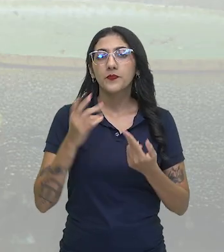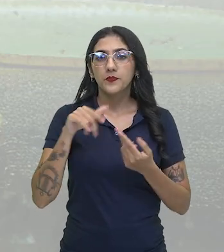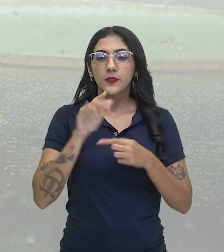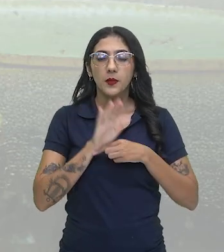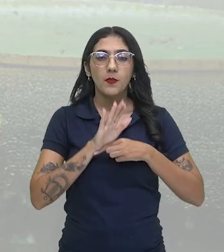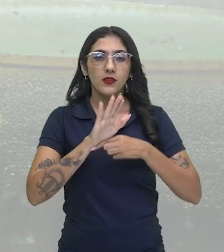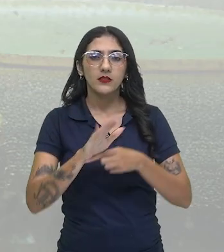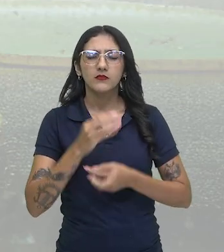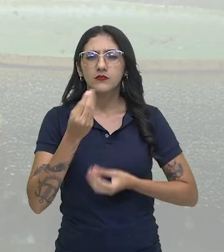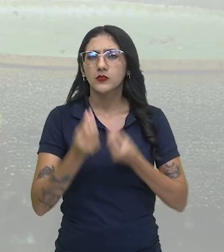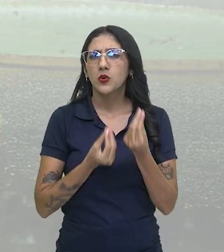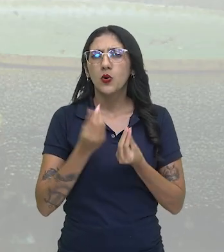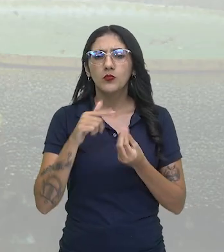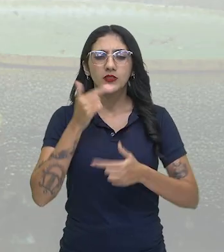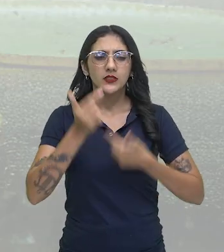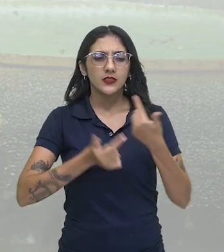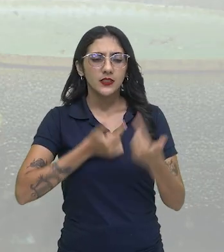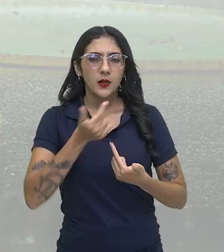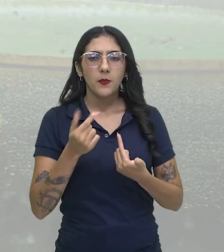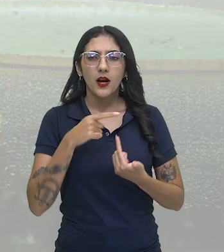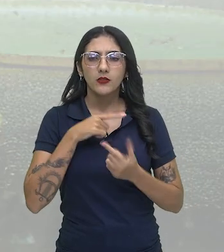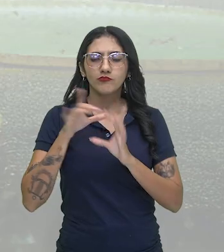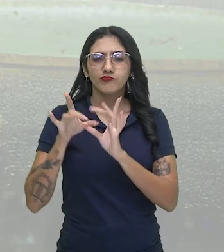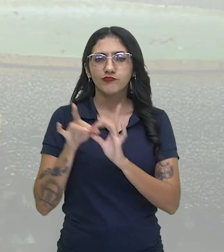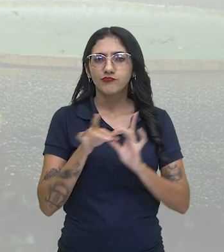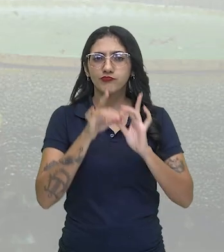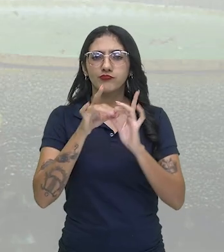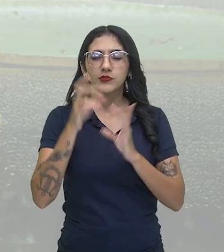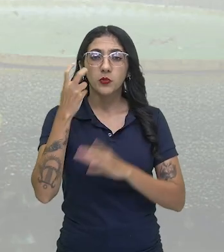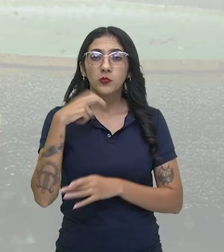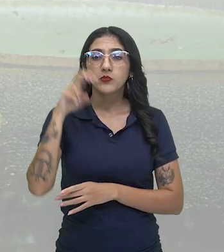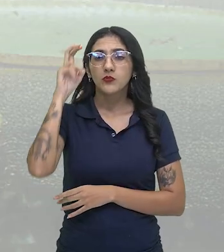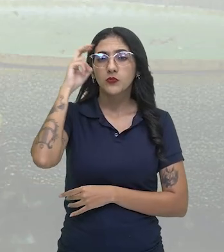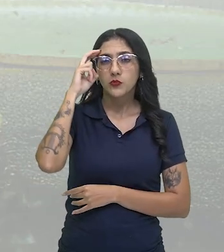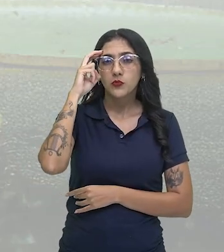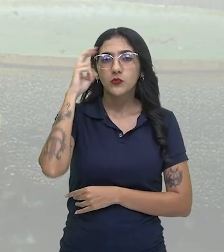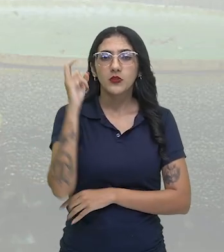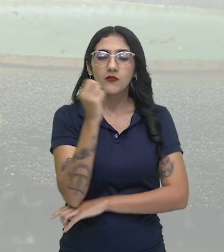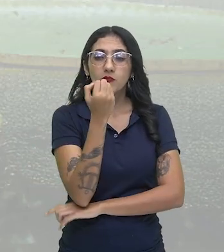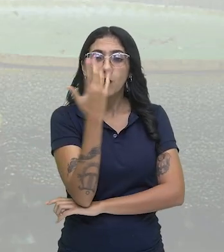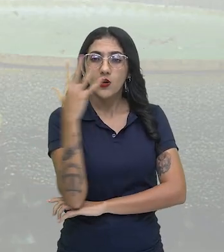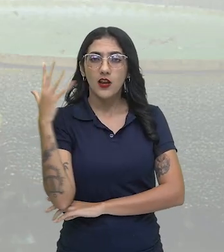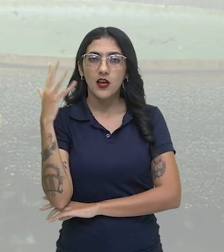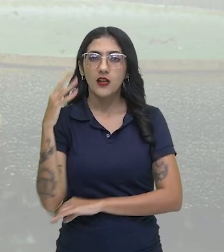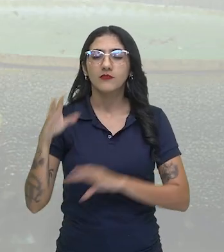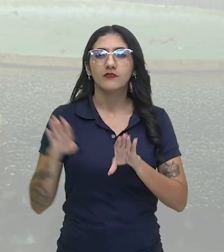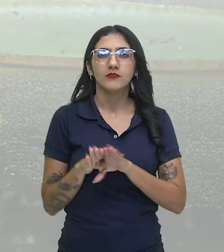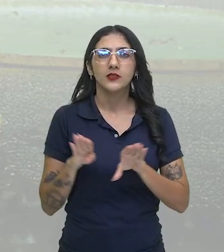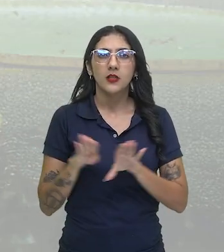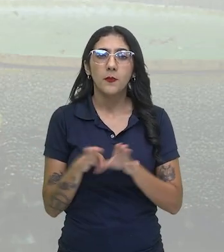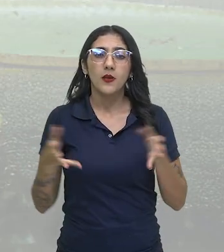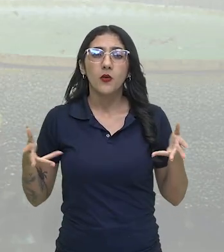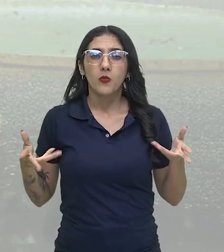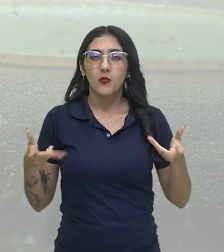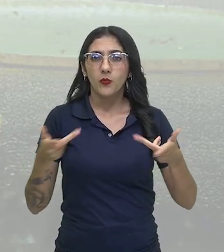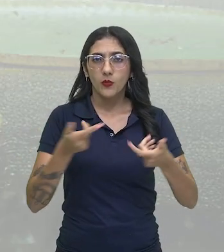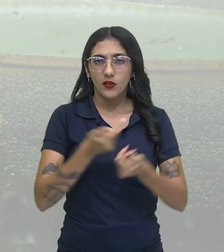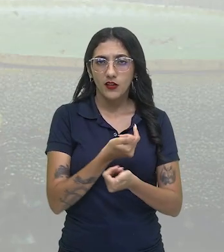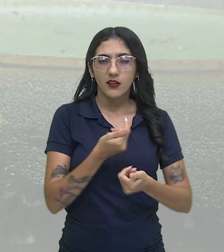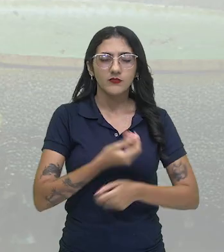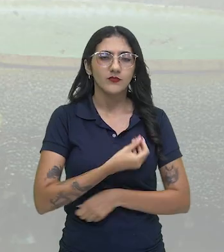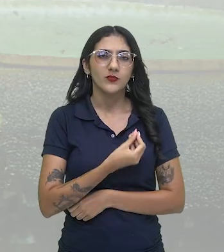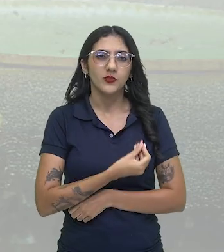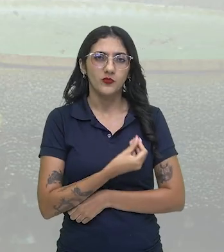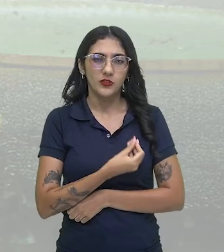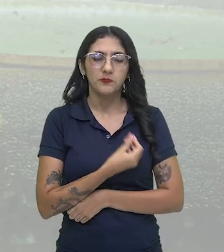como o trabalho está ligado à cultura, à floresta e à qualidade de vida. Então, você